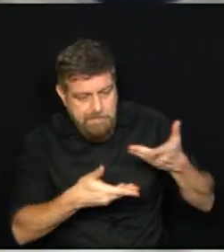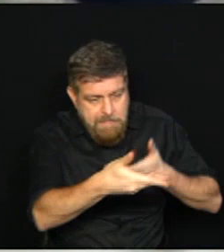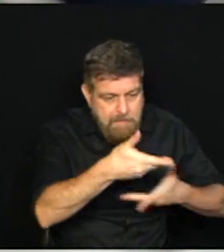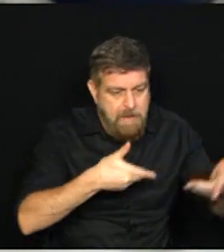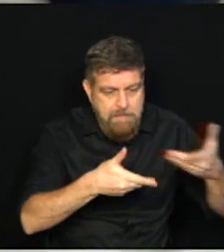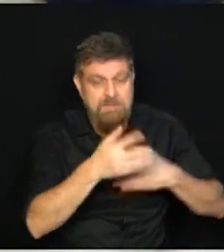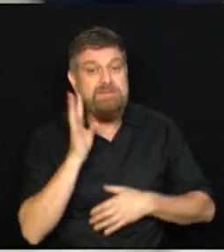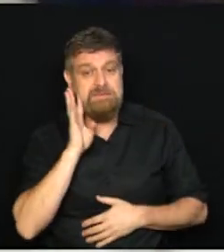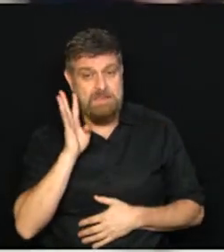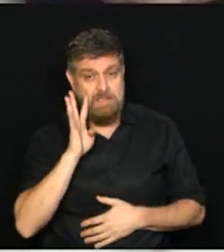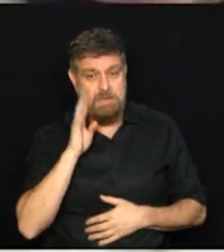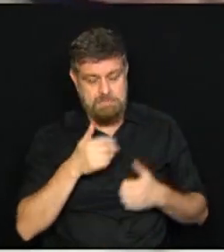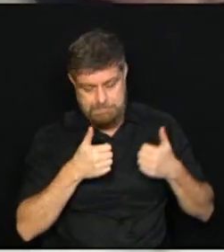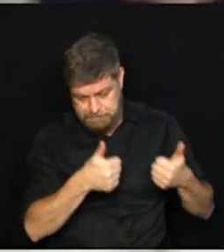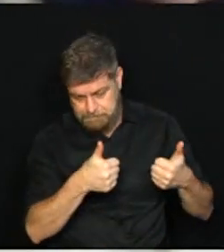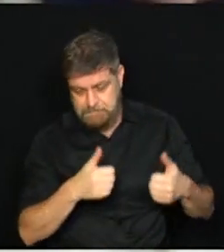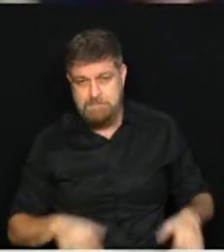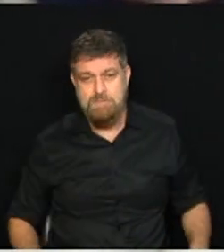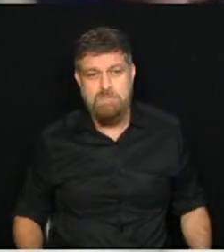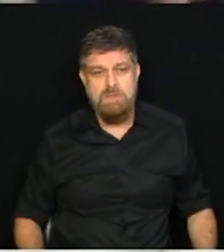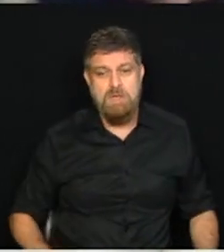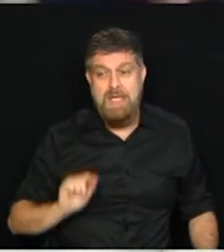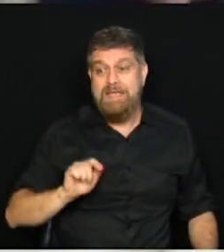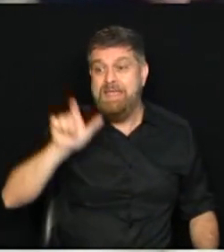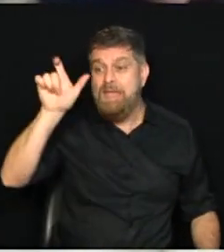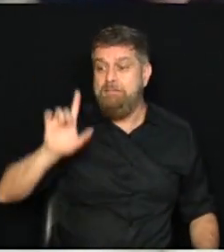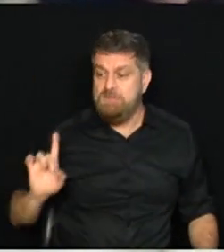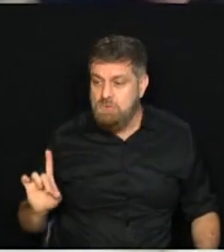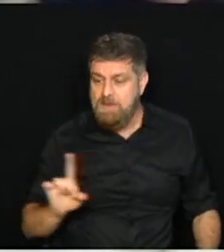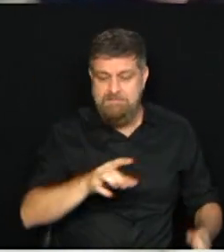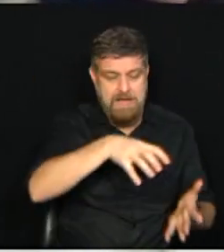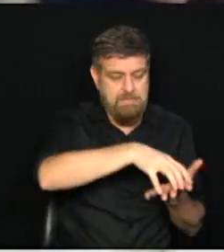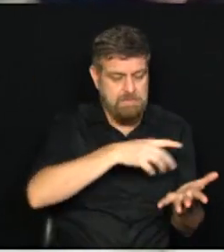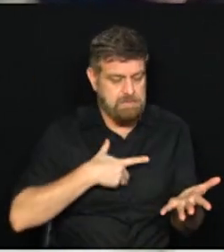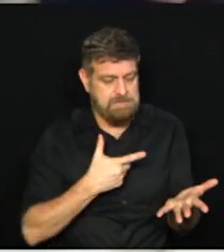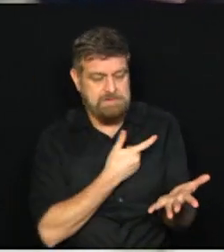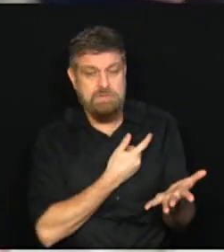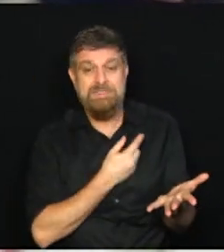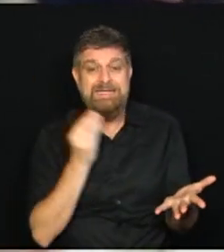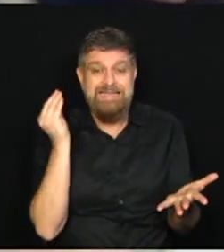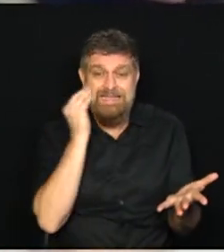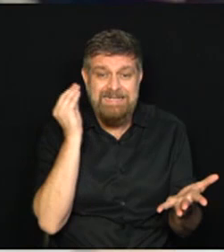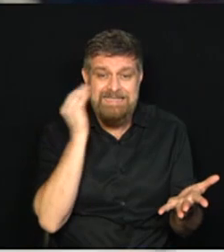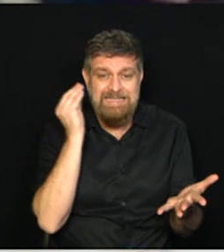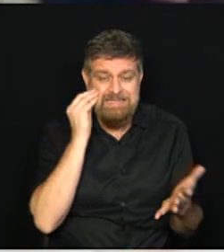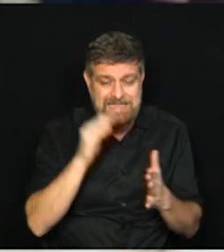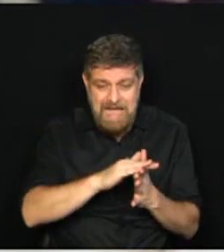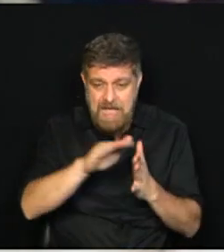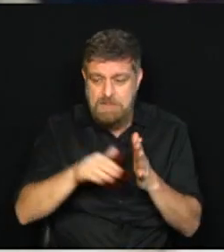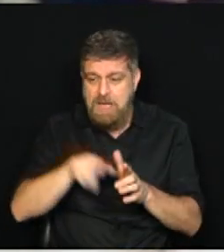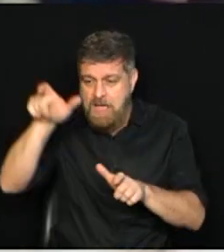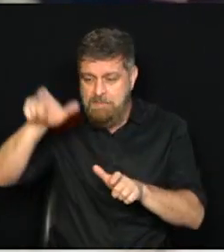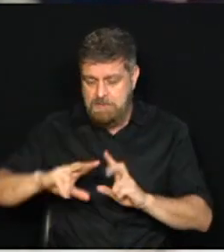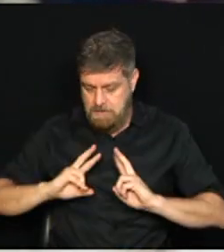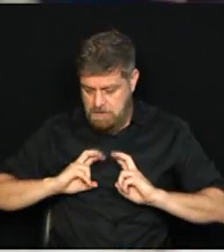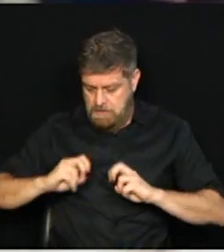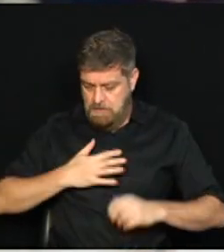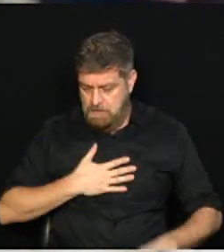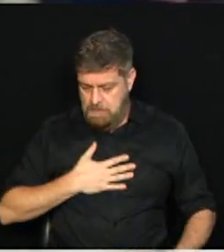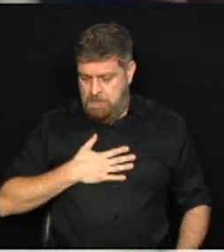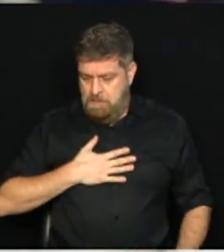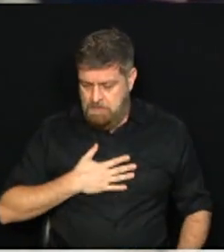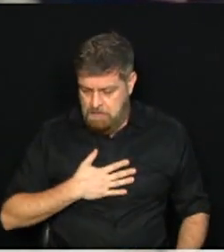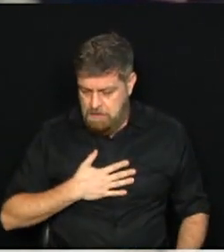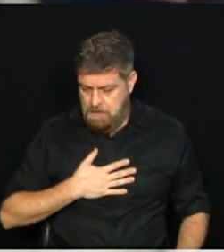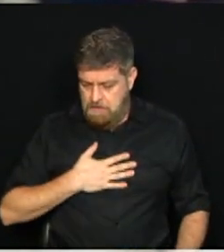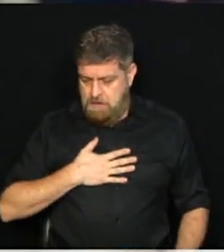legal. Bom, quem que é testado hoje? São testados todos os sintomáticos respiratórios que chegam